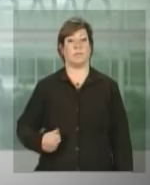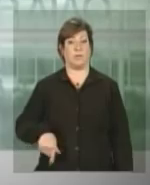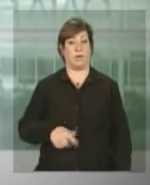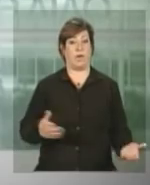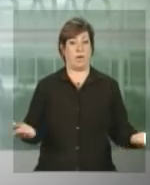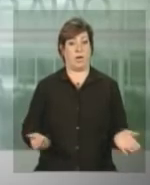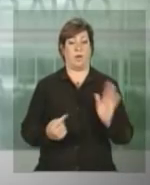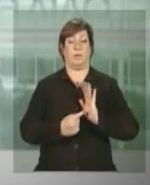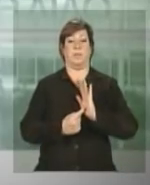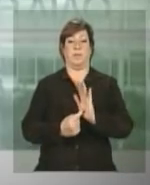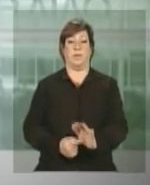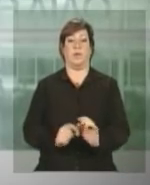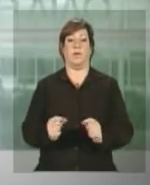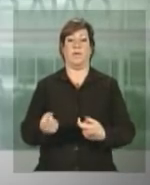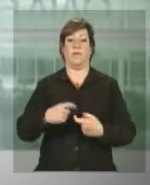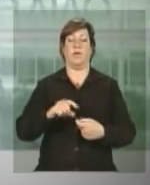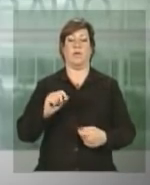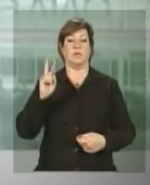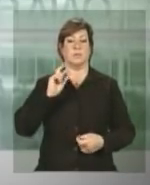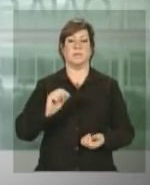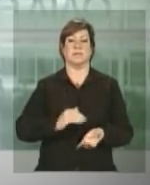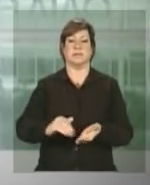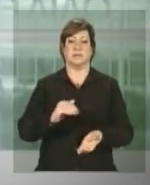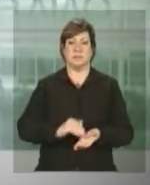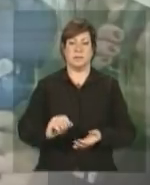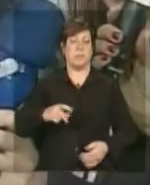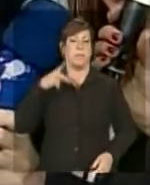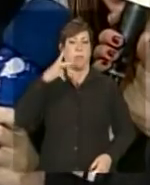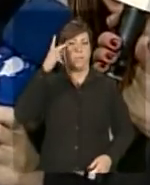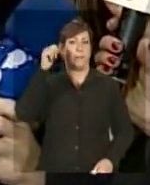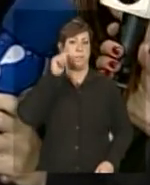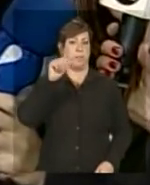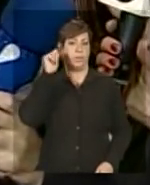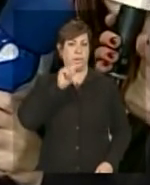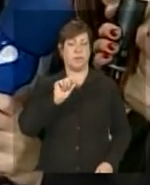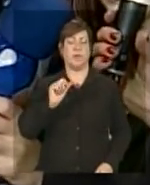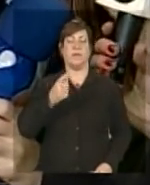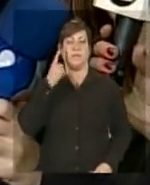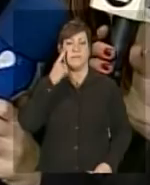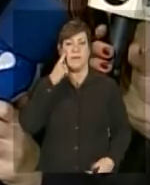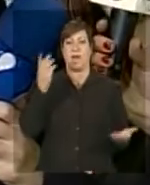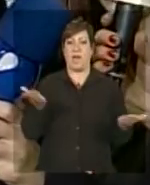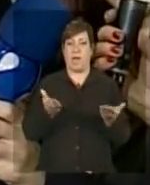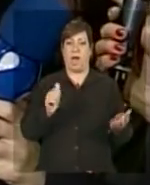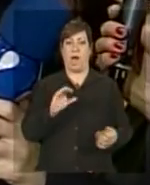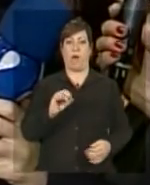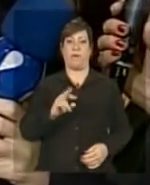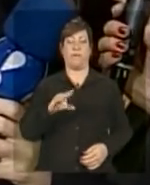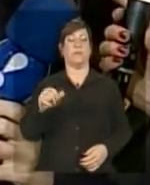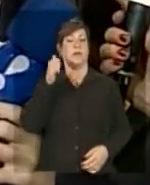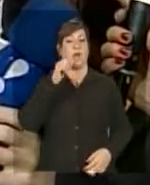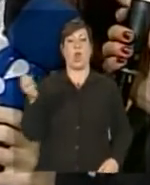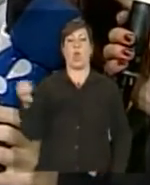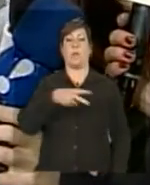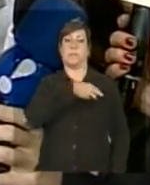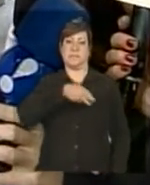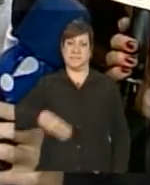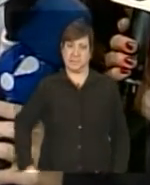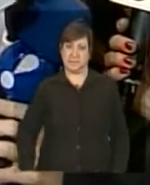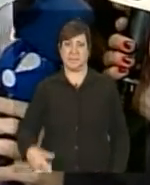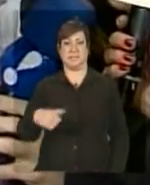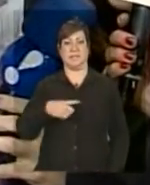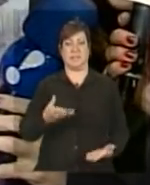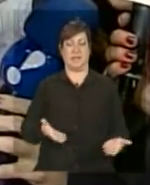interrompemos a programação e voltamos à Secretaria de Políticas para as Mulheres para acompanhar ao vivo a entrevista da nova ministra Eleonora